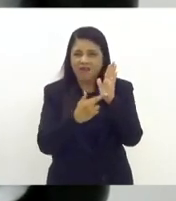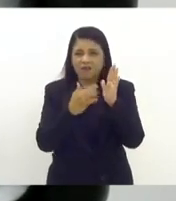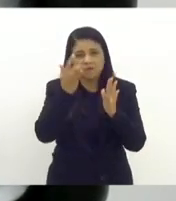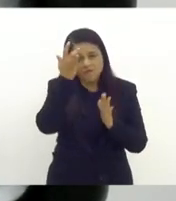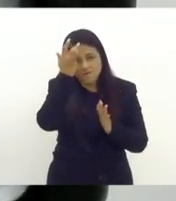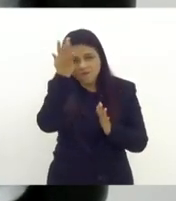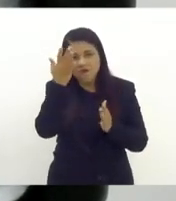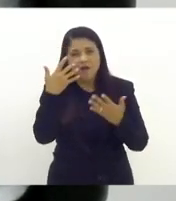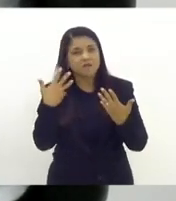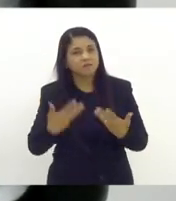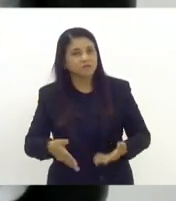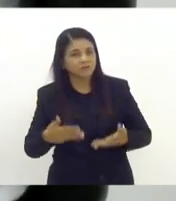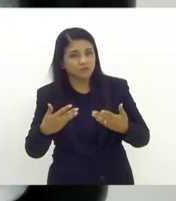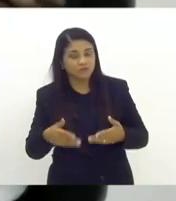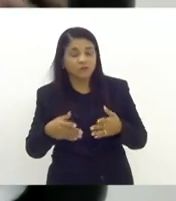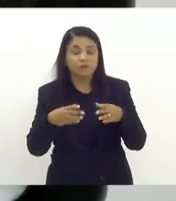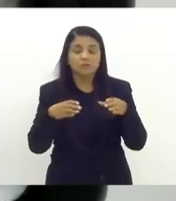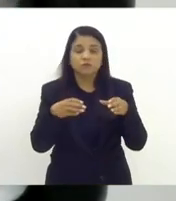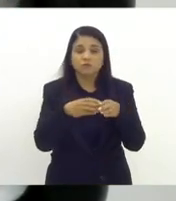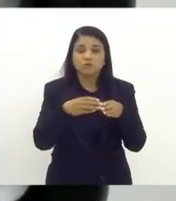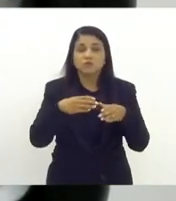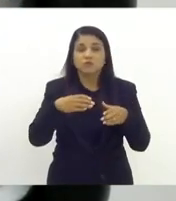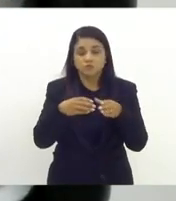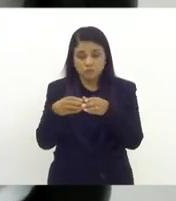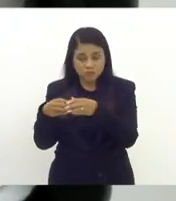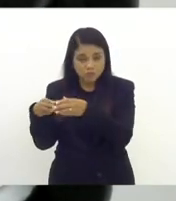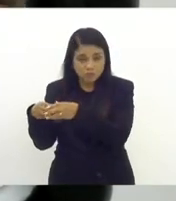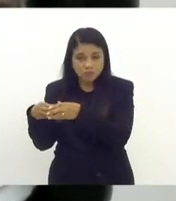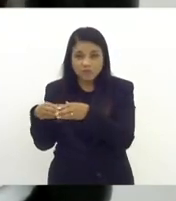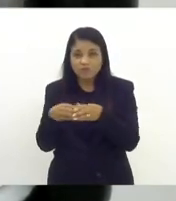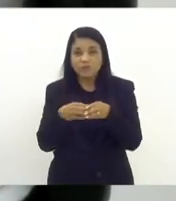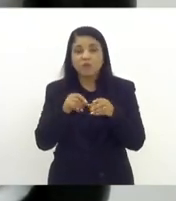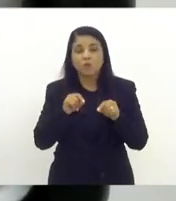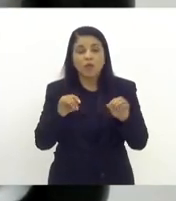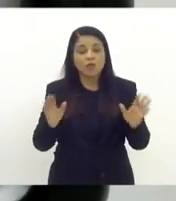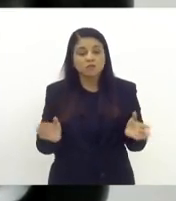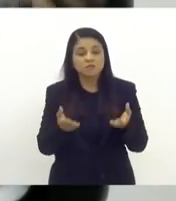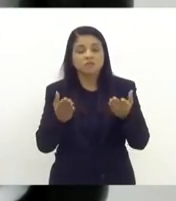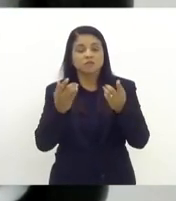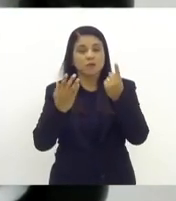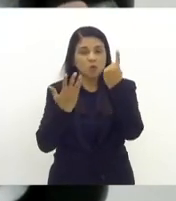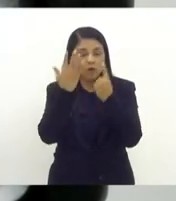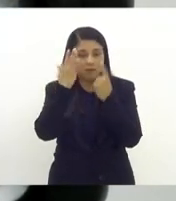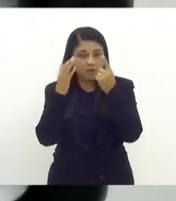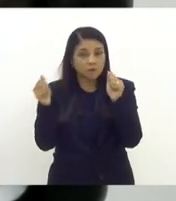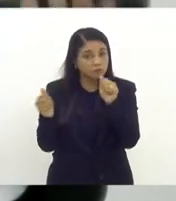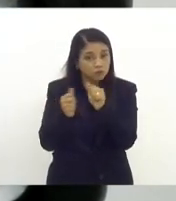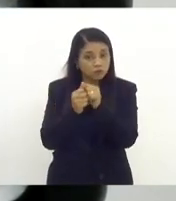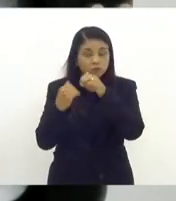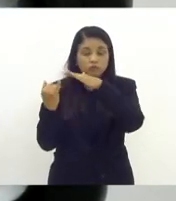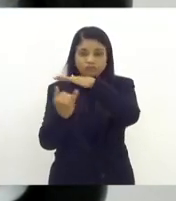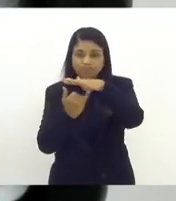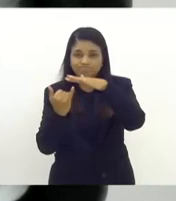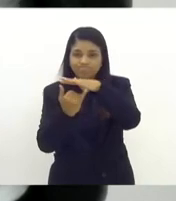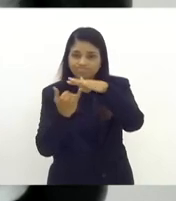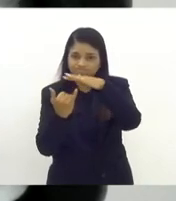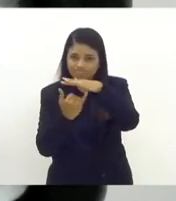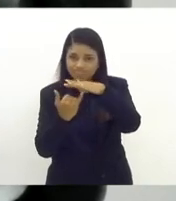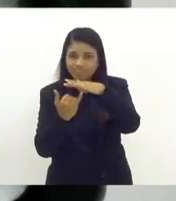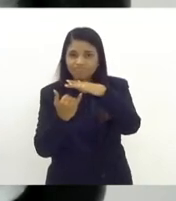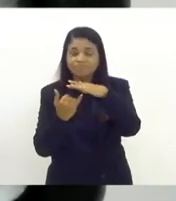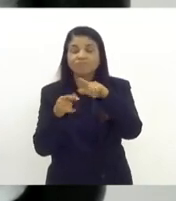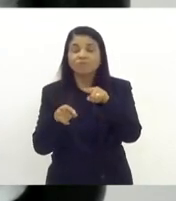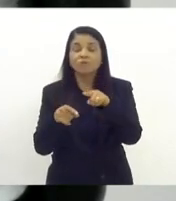para os blocos é estimular que o carnaval esteja caminhando junto com as forças públicas que é isso que os senhores desejam